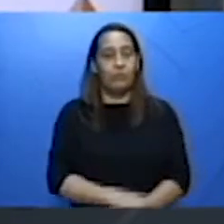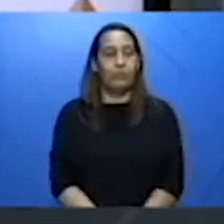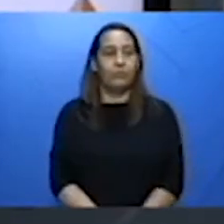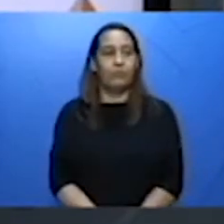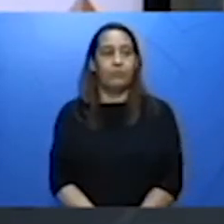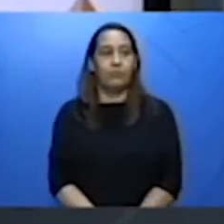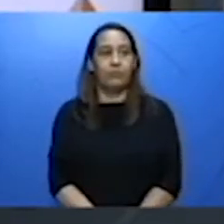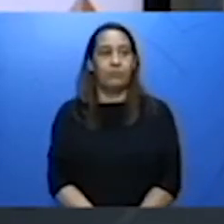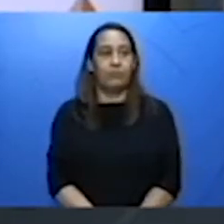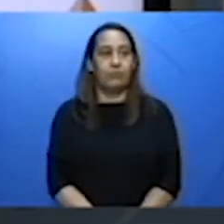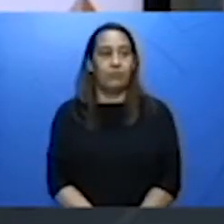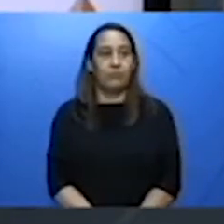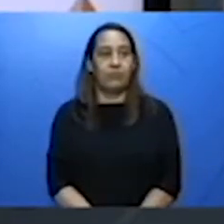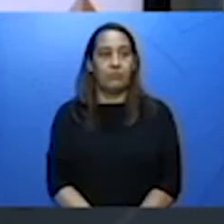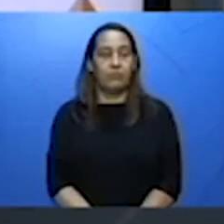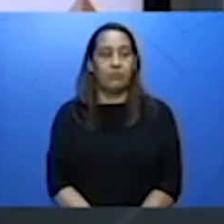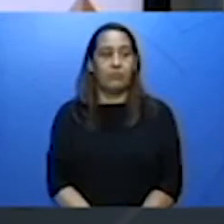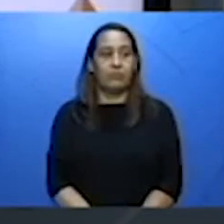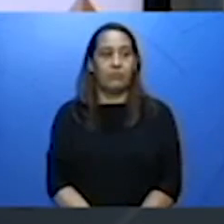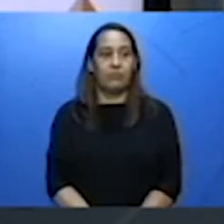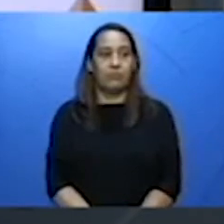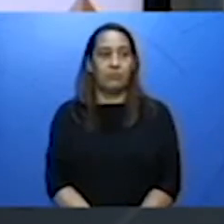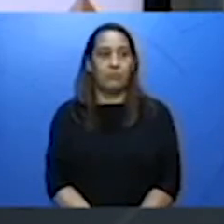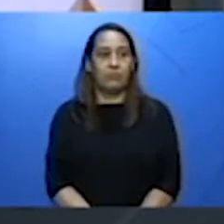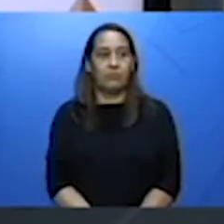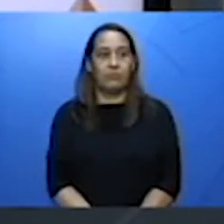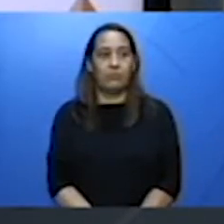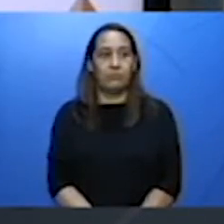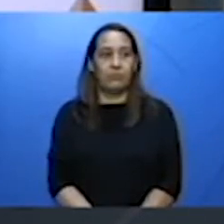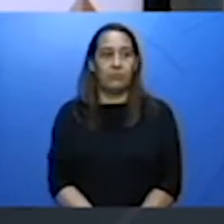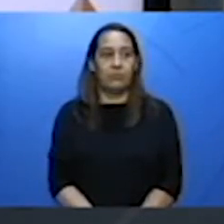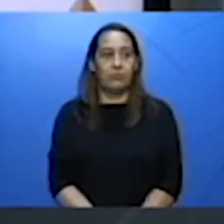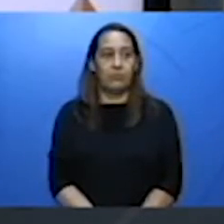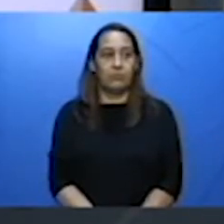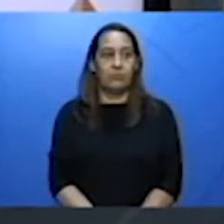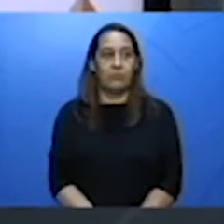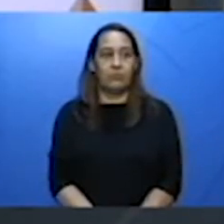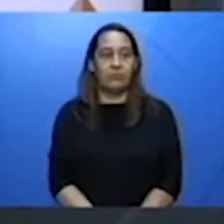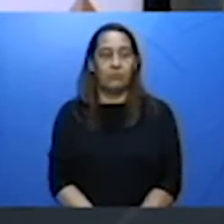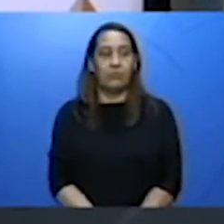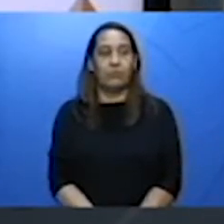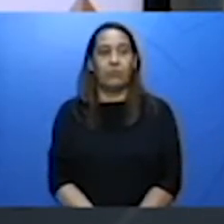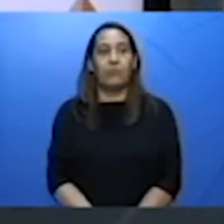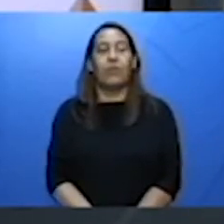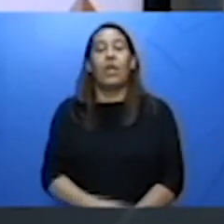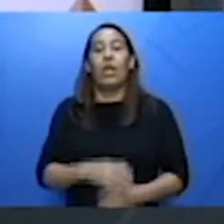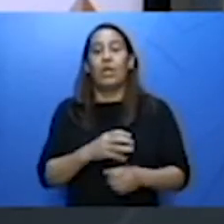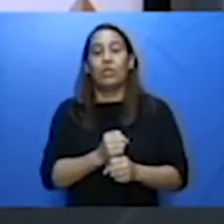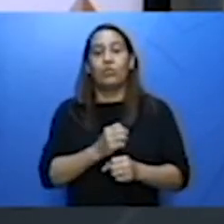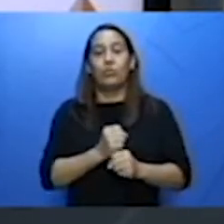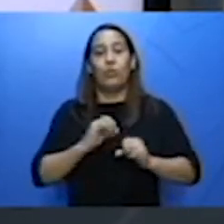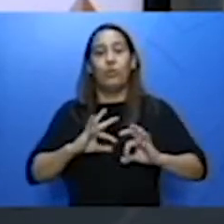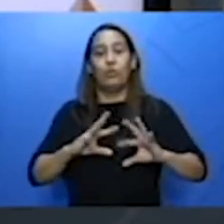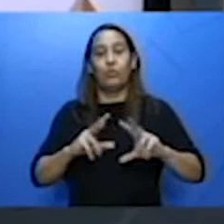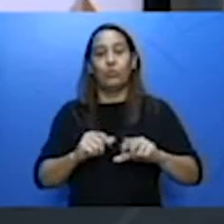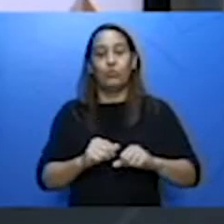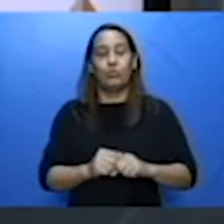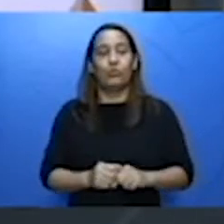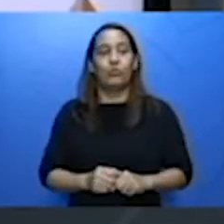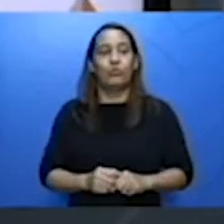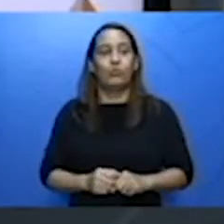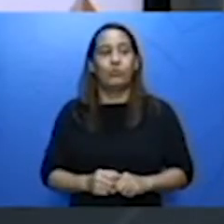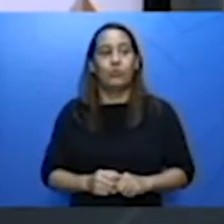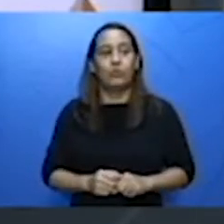lá para a casa da dezena. E agora a gente soma as dezenas que já existiam, mais